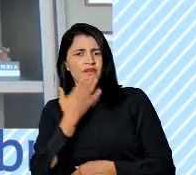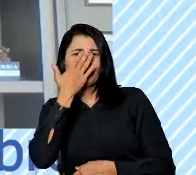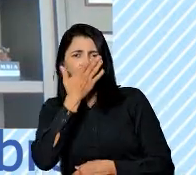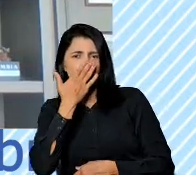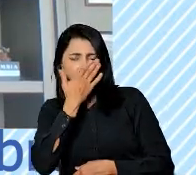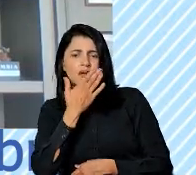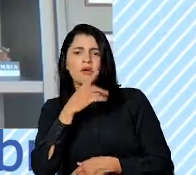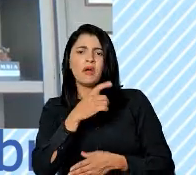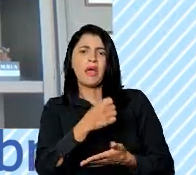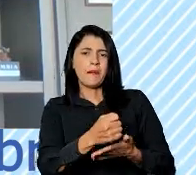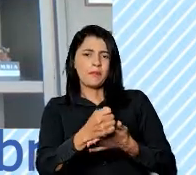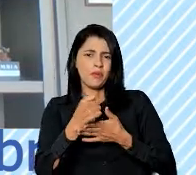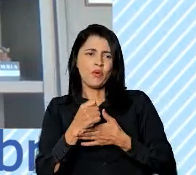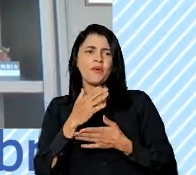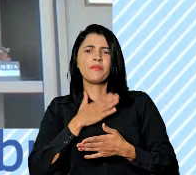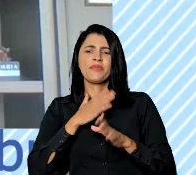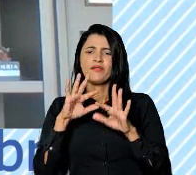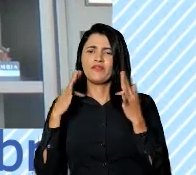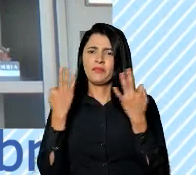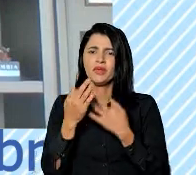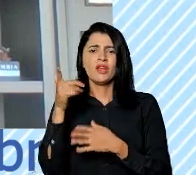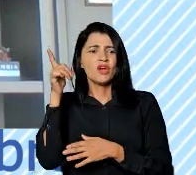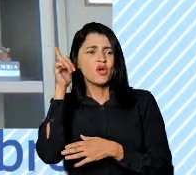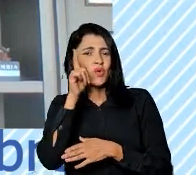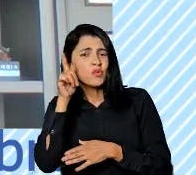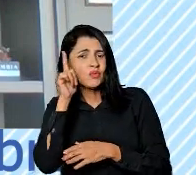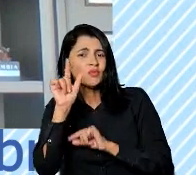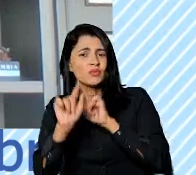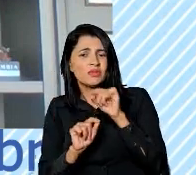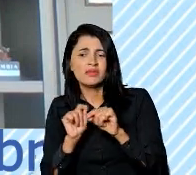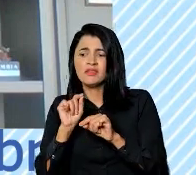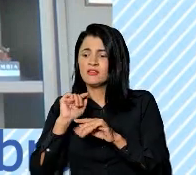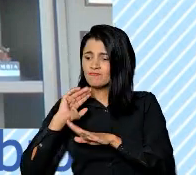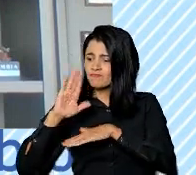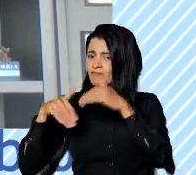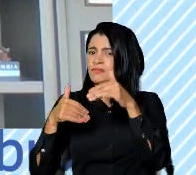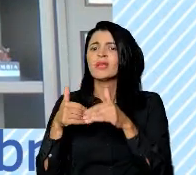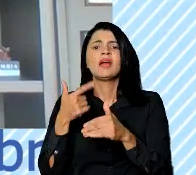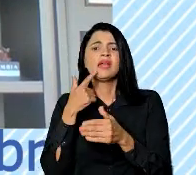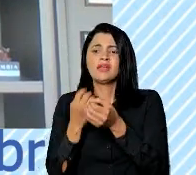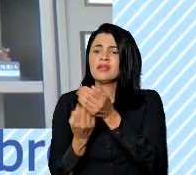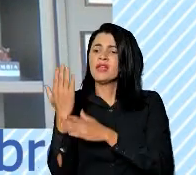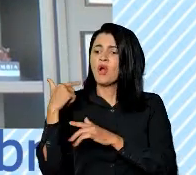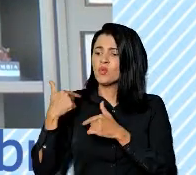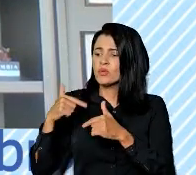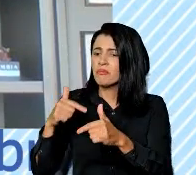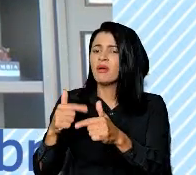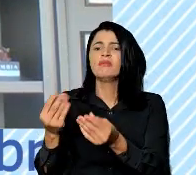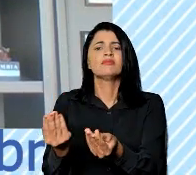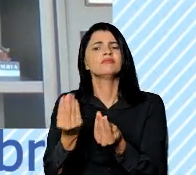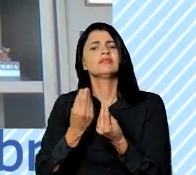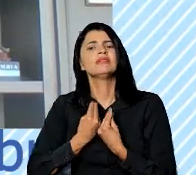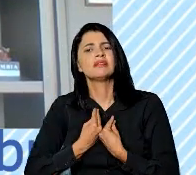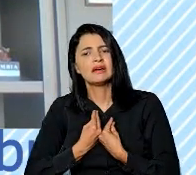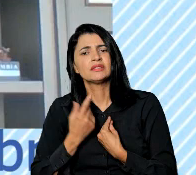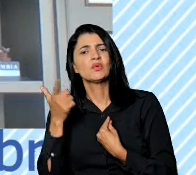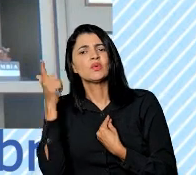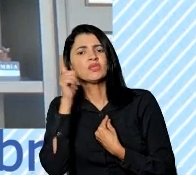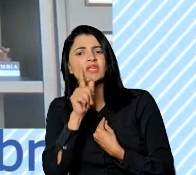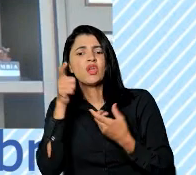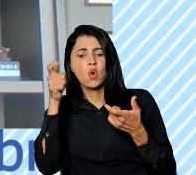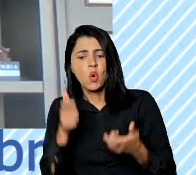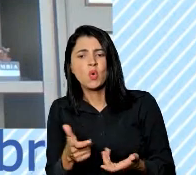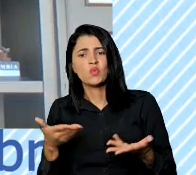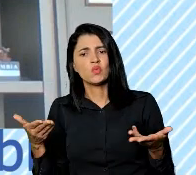minha família, eu consegui me vislumbrar e construir uma trajetória que me proporcionasse chegar aonde eu cheguei